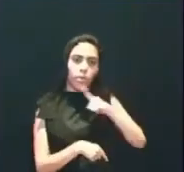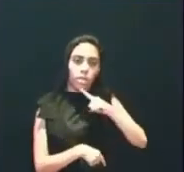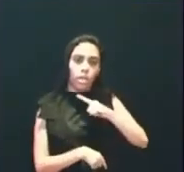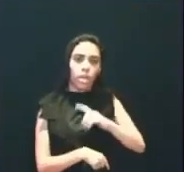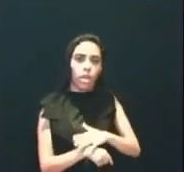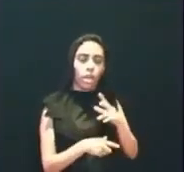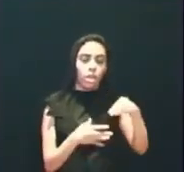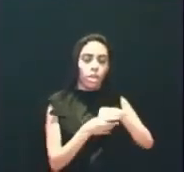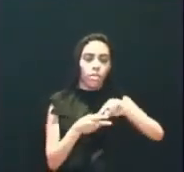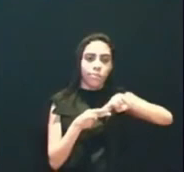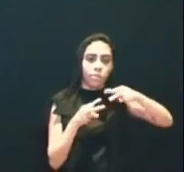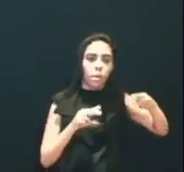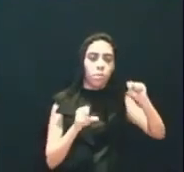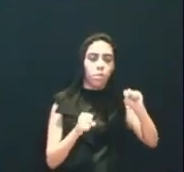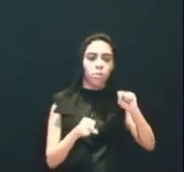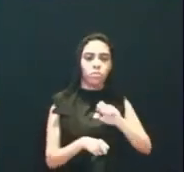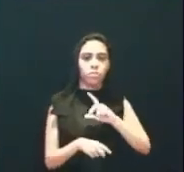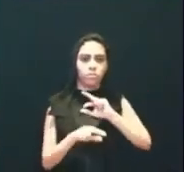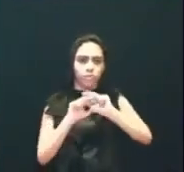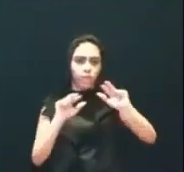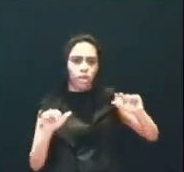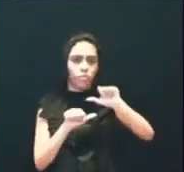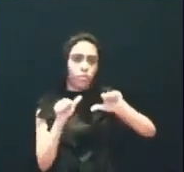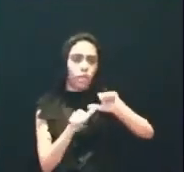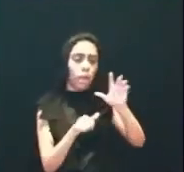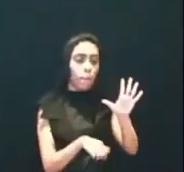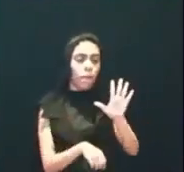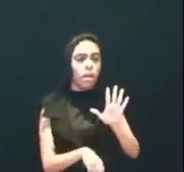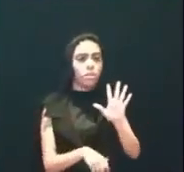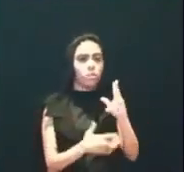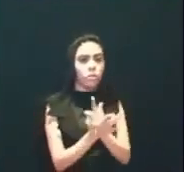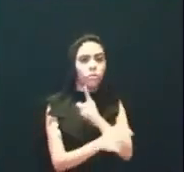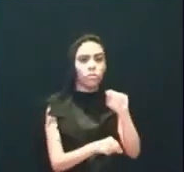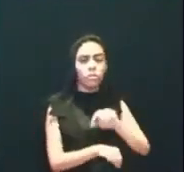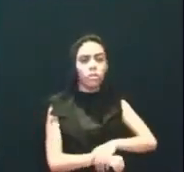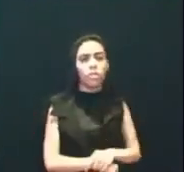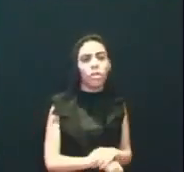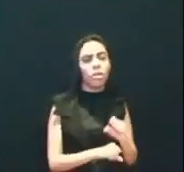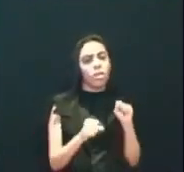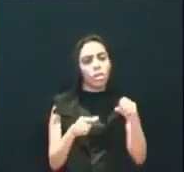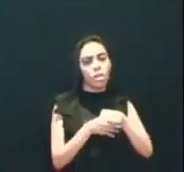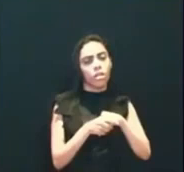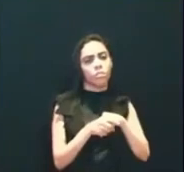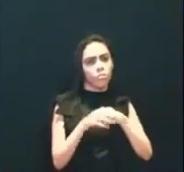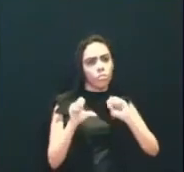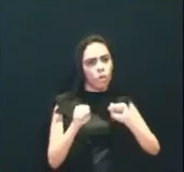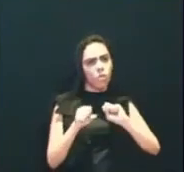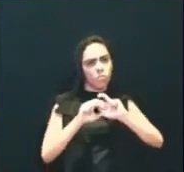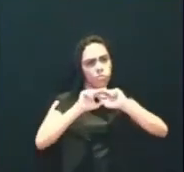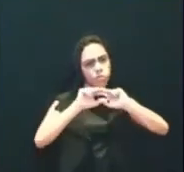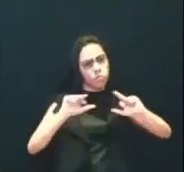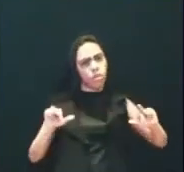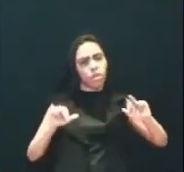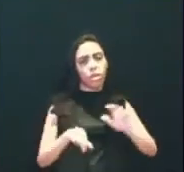mutação, os genes fusionados BCR-ABL. Mas esse gene BCR-ABL, ele pode ter várias mutações de ponto. E uma delas é